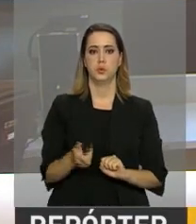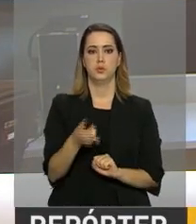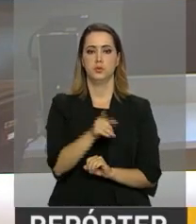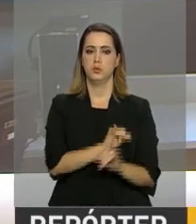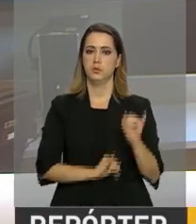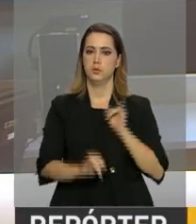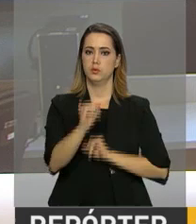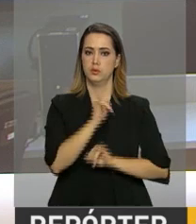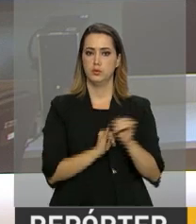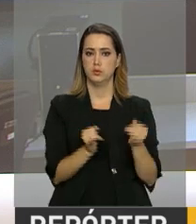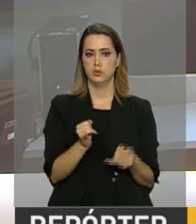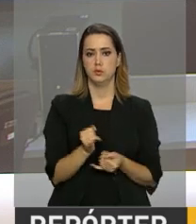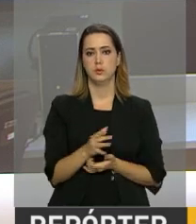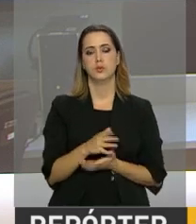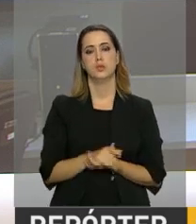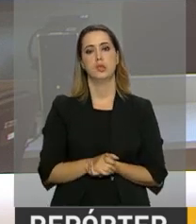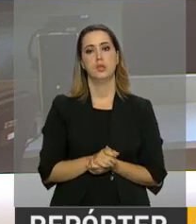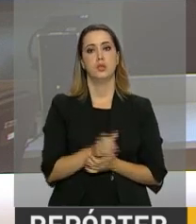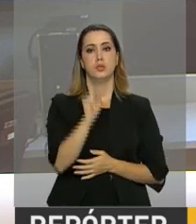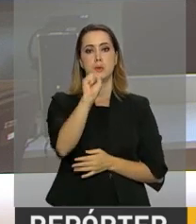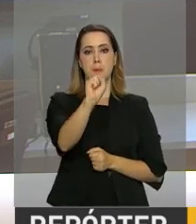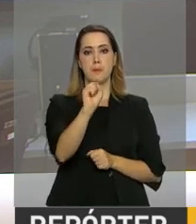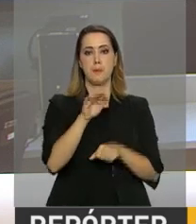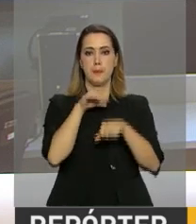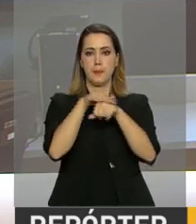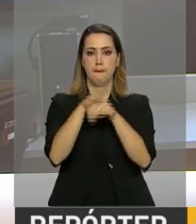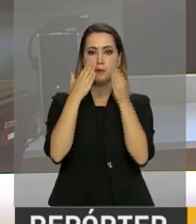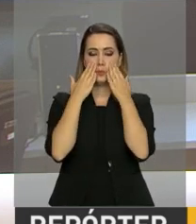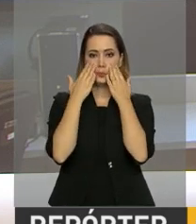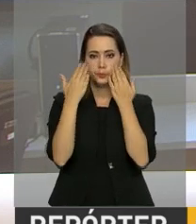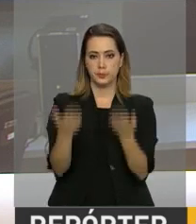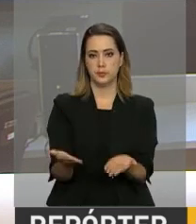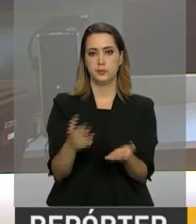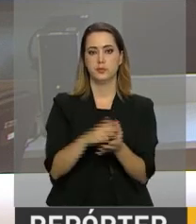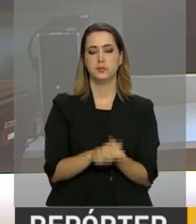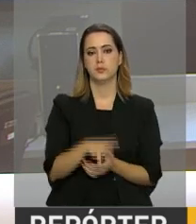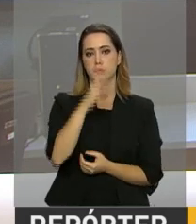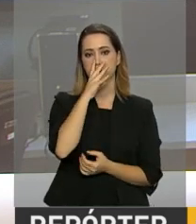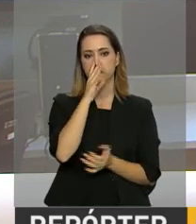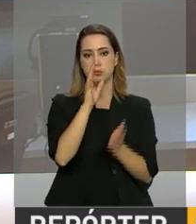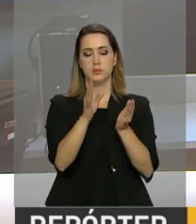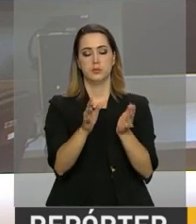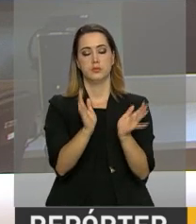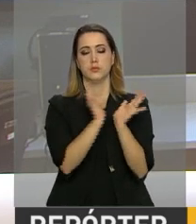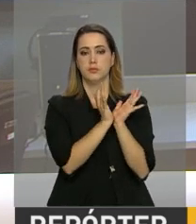podemos voltar a qualquer momento com outras informações ou às 8 da noite na próxima edição. Acompanhe as